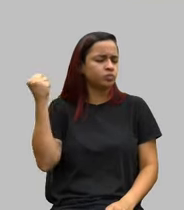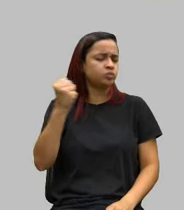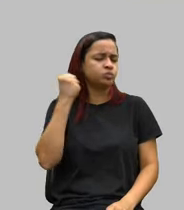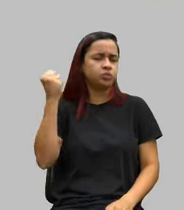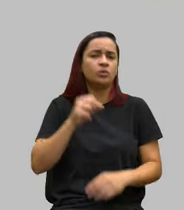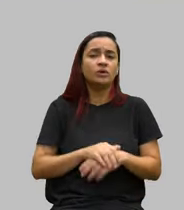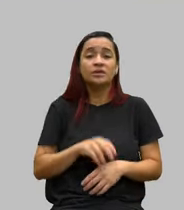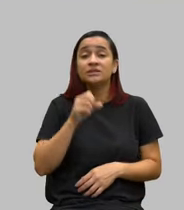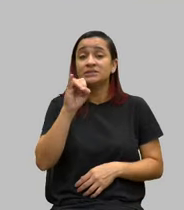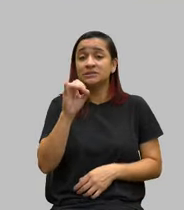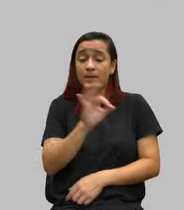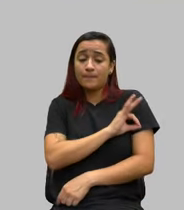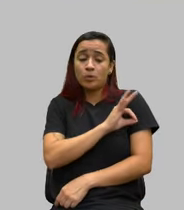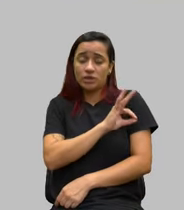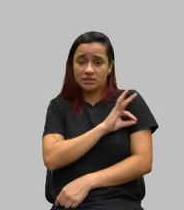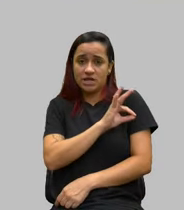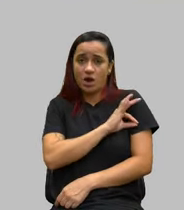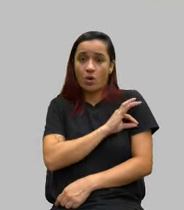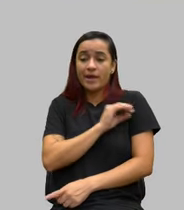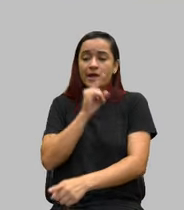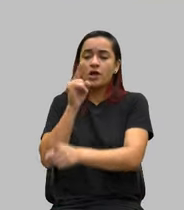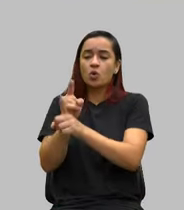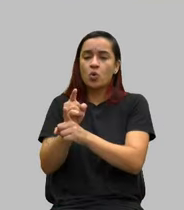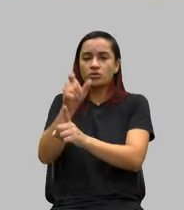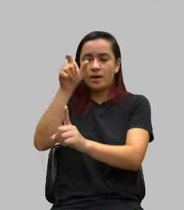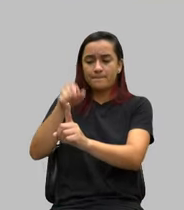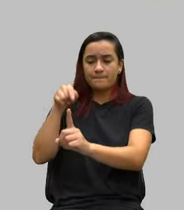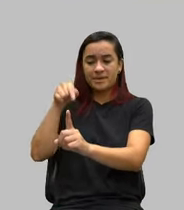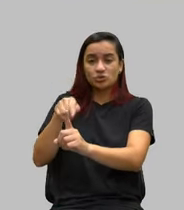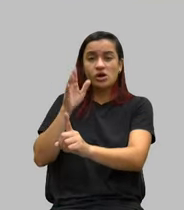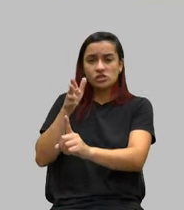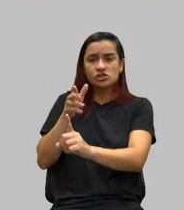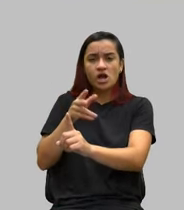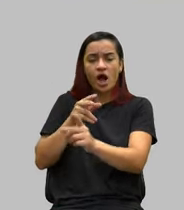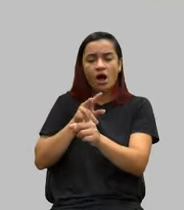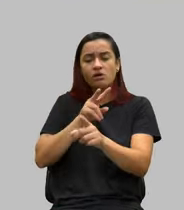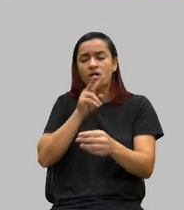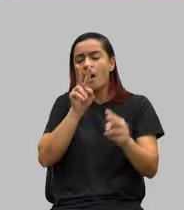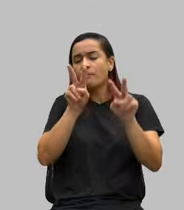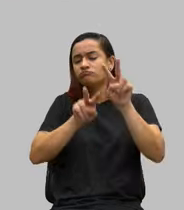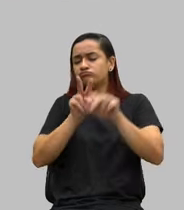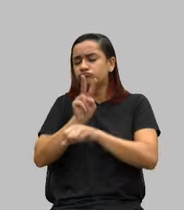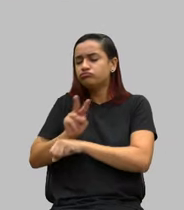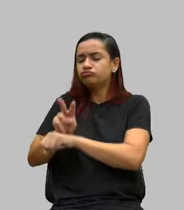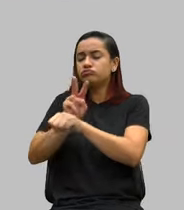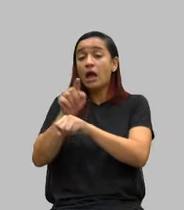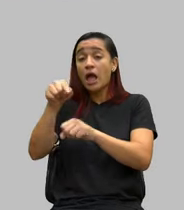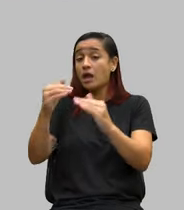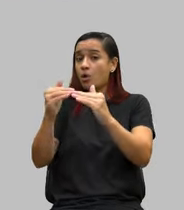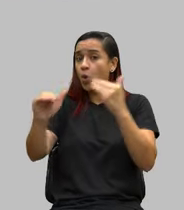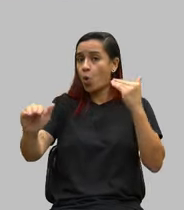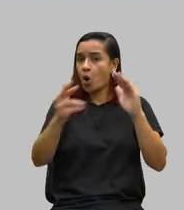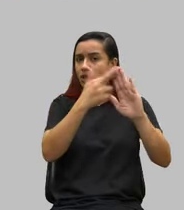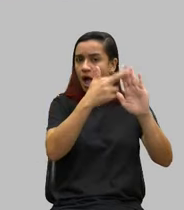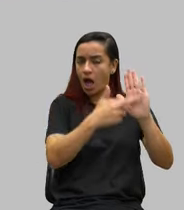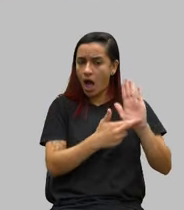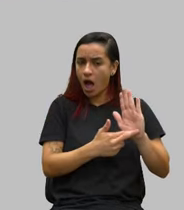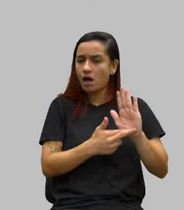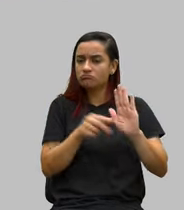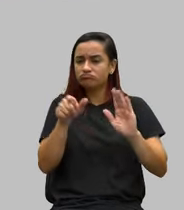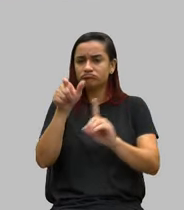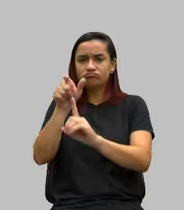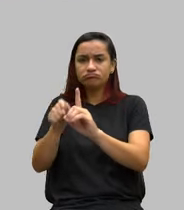militar ele encontra um sujeito que está monitorado e ele evidentemente está descumprindo os requisitos do